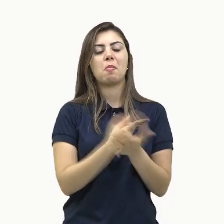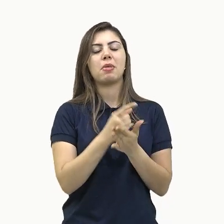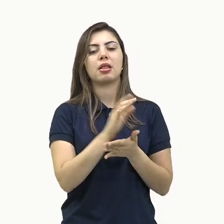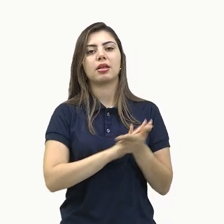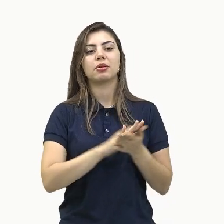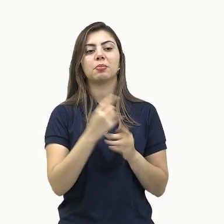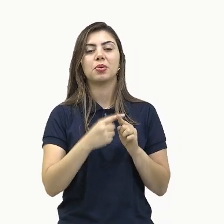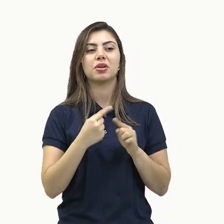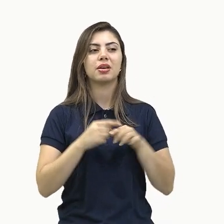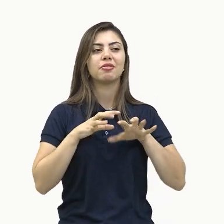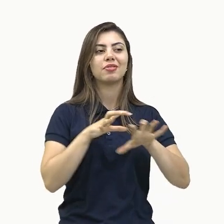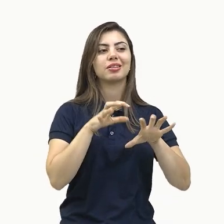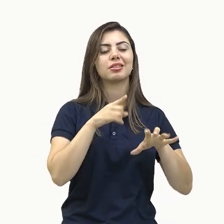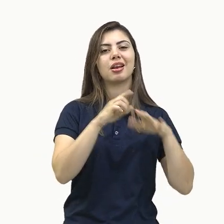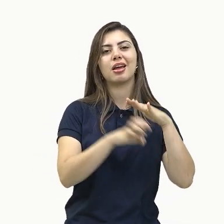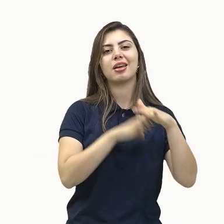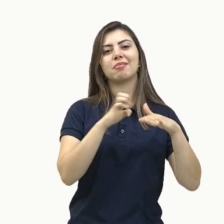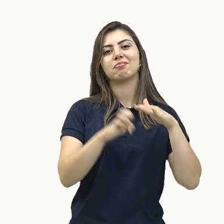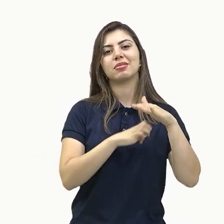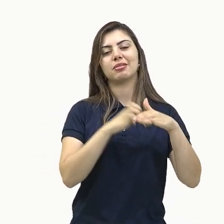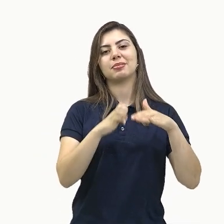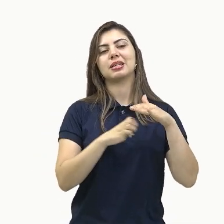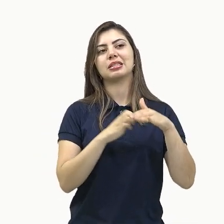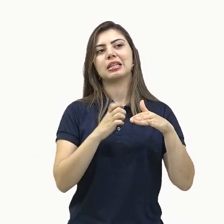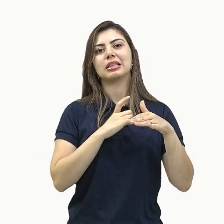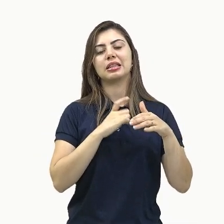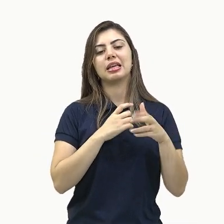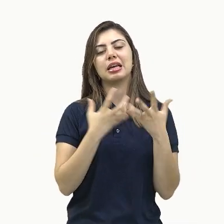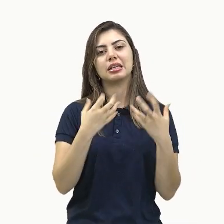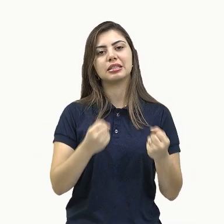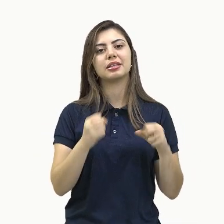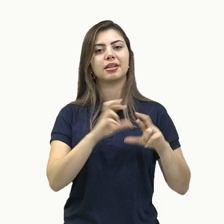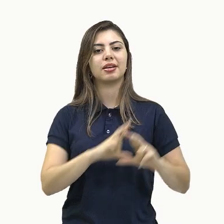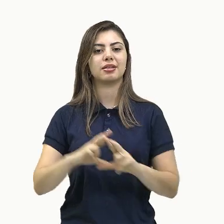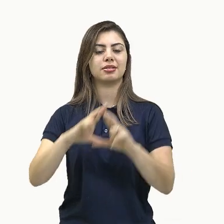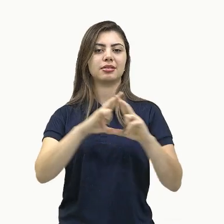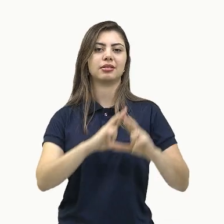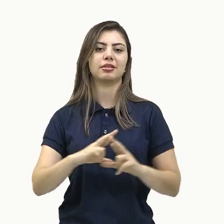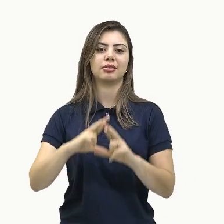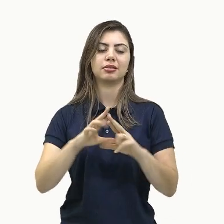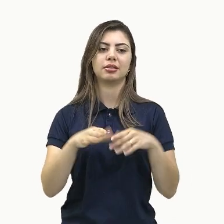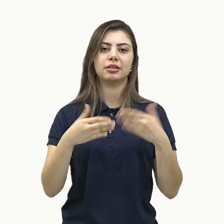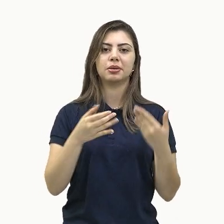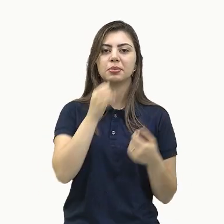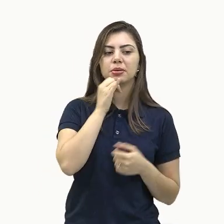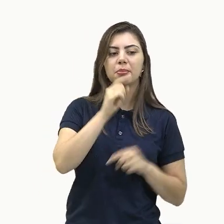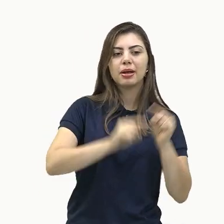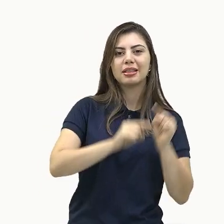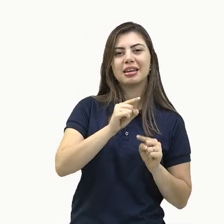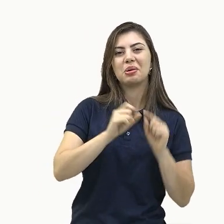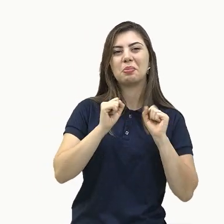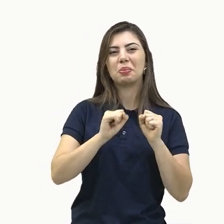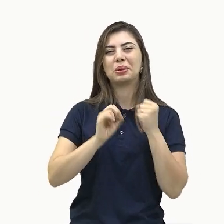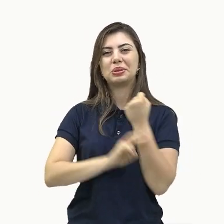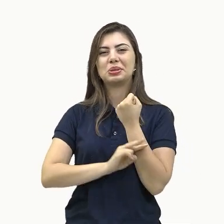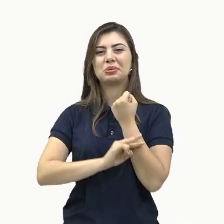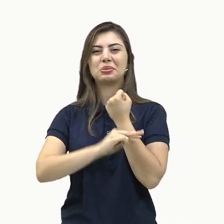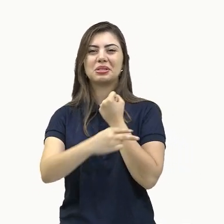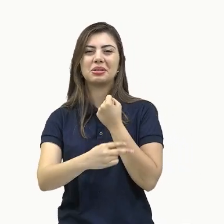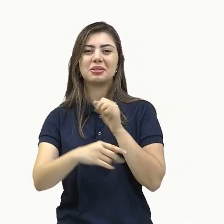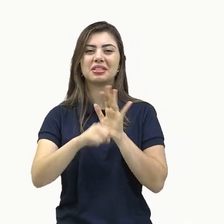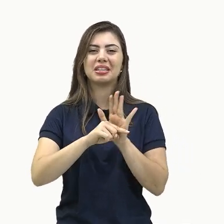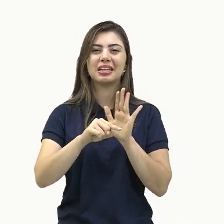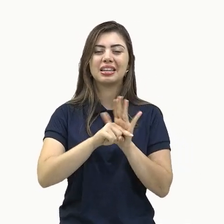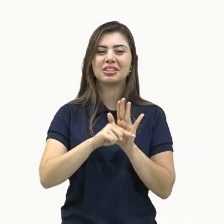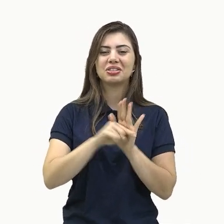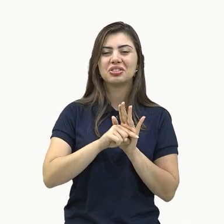adotarem práticas mais sustentáveis. Dessa forma, dizer não a produtos que poluem ou que vêm em excesso, ou que